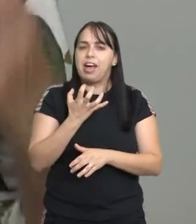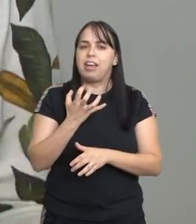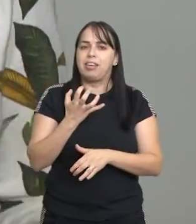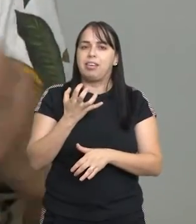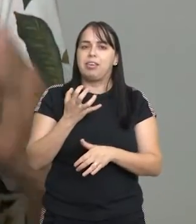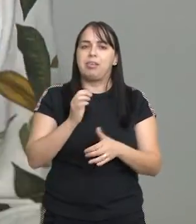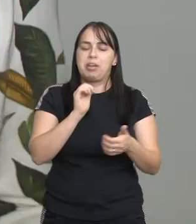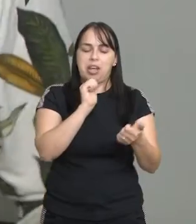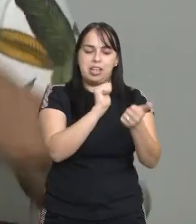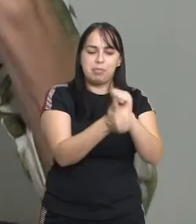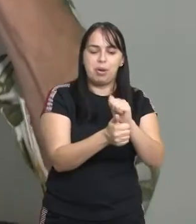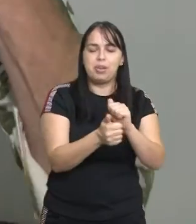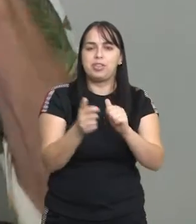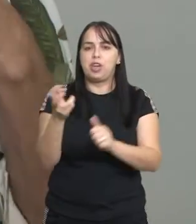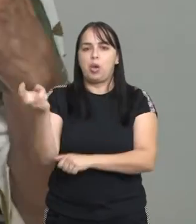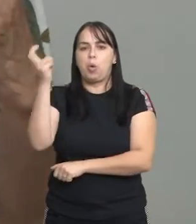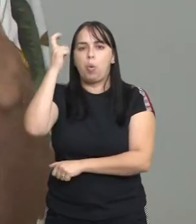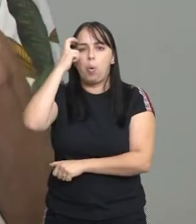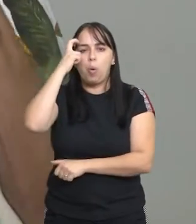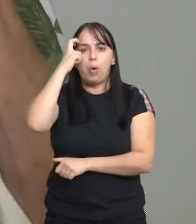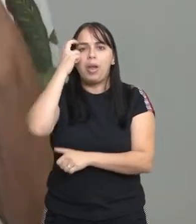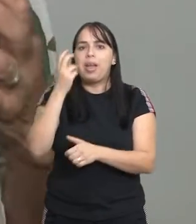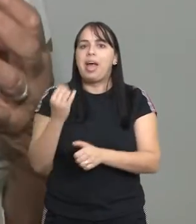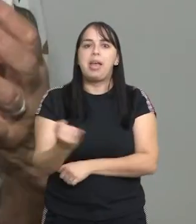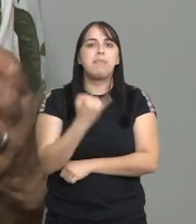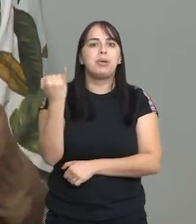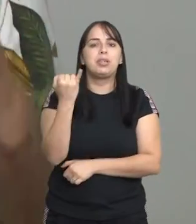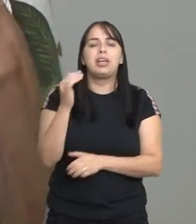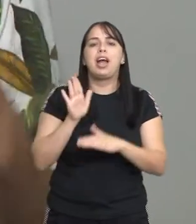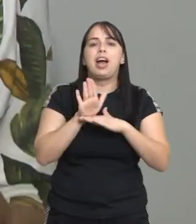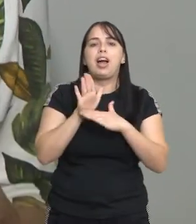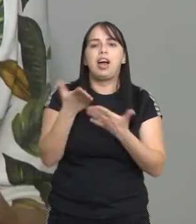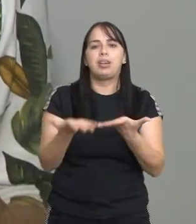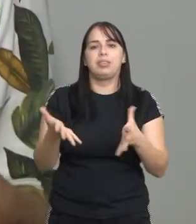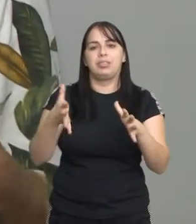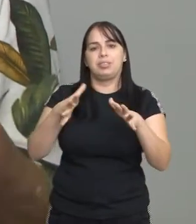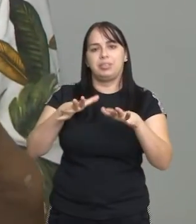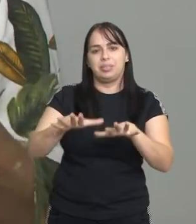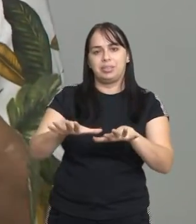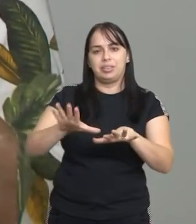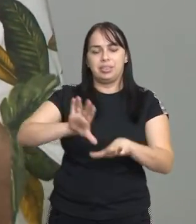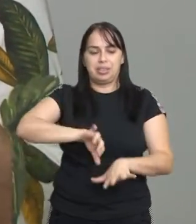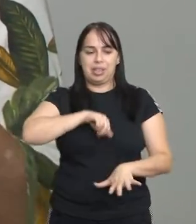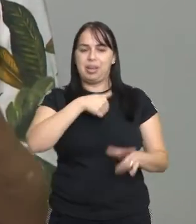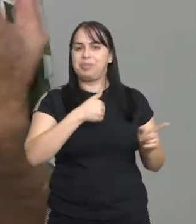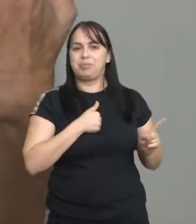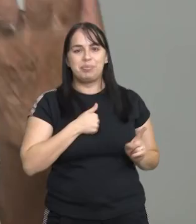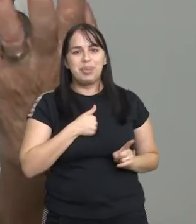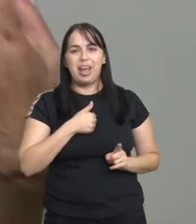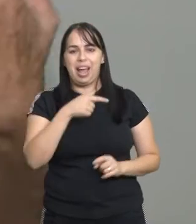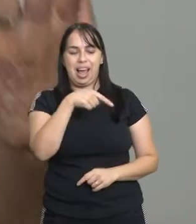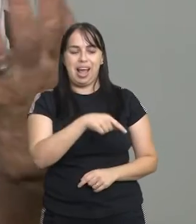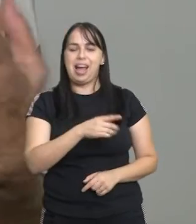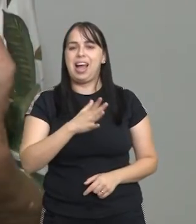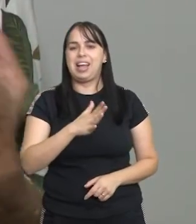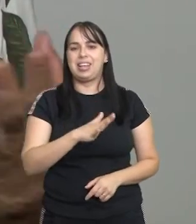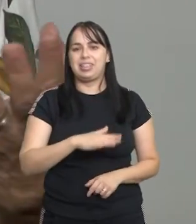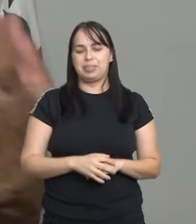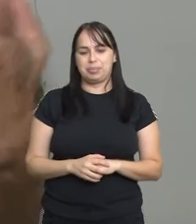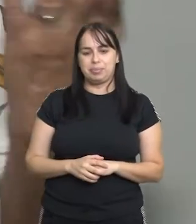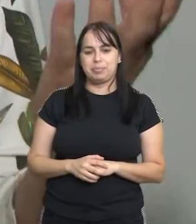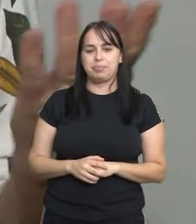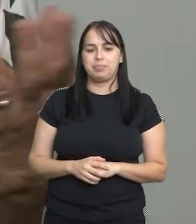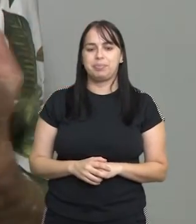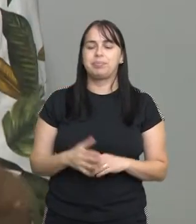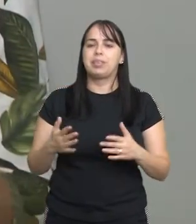seriamente, porque esporte e cultura são braços poderosíssimos na inclusão e que causam bem-estar e felicidade para